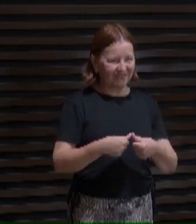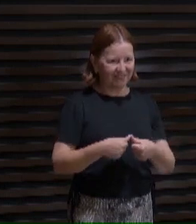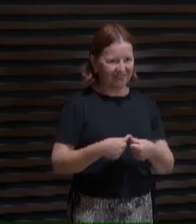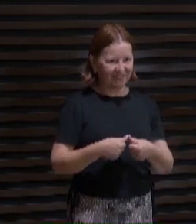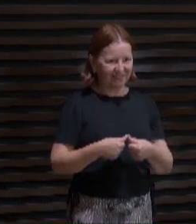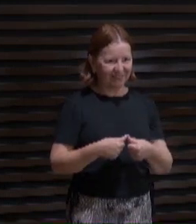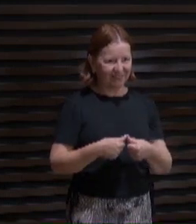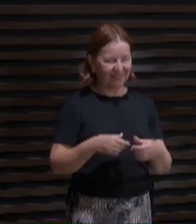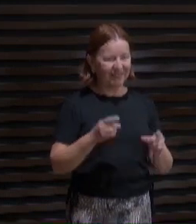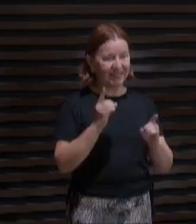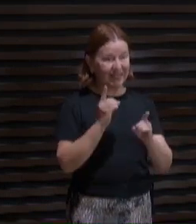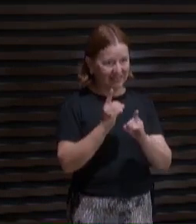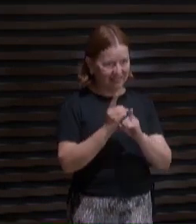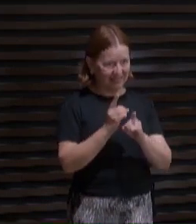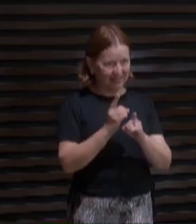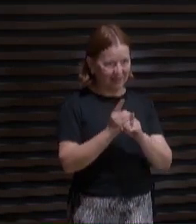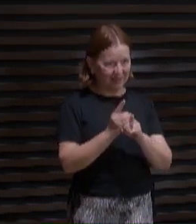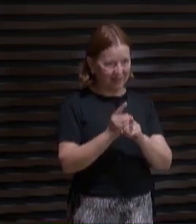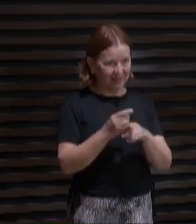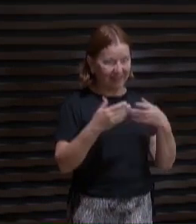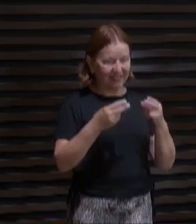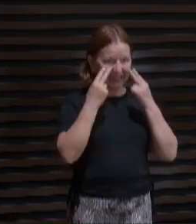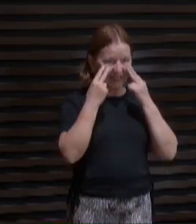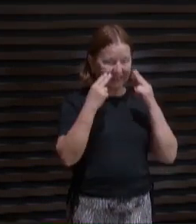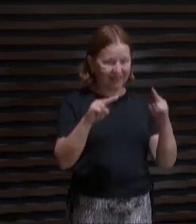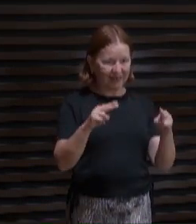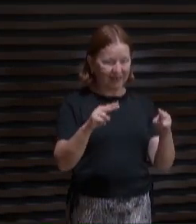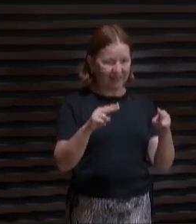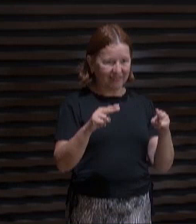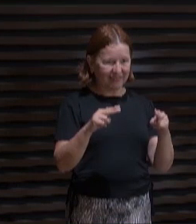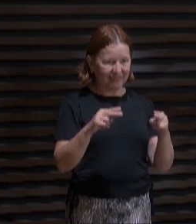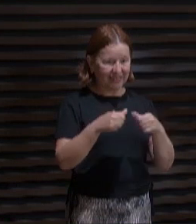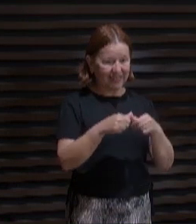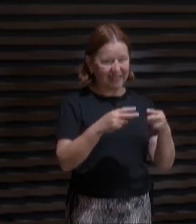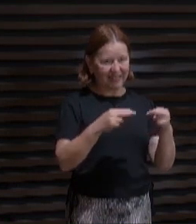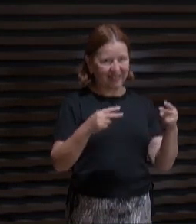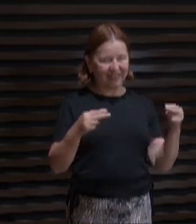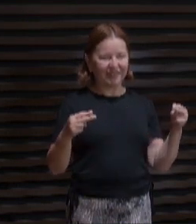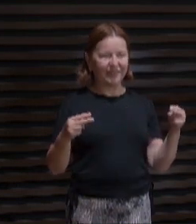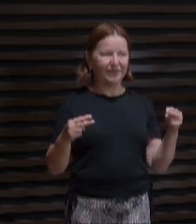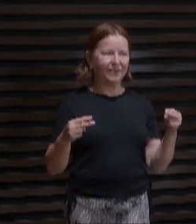é o discípulo que dá testemunho a respeito destas coisas